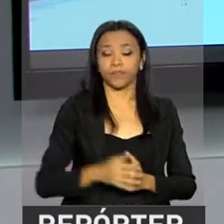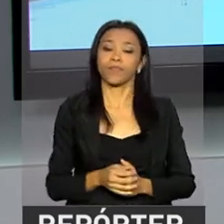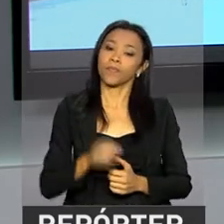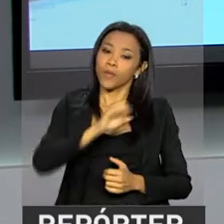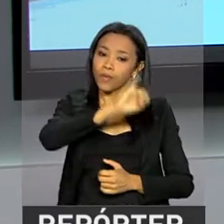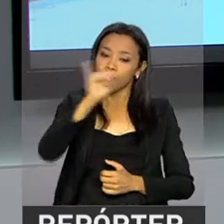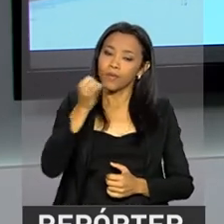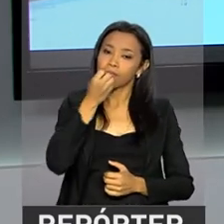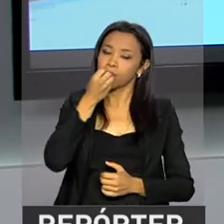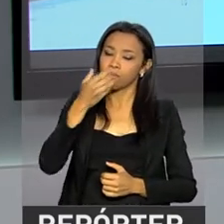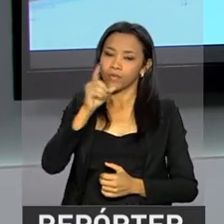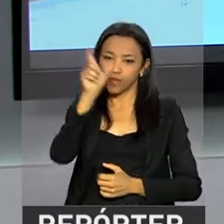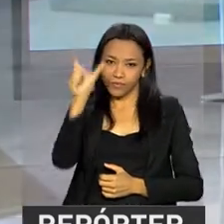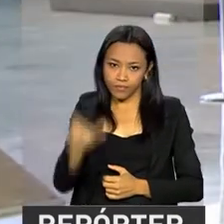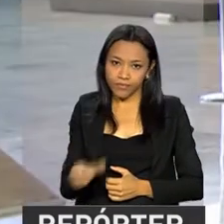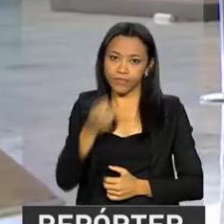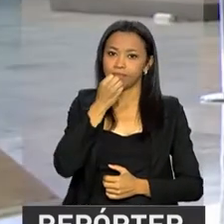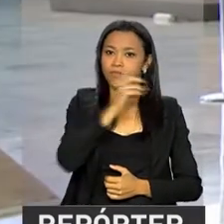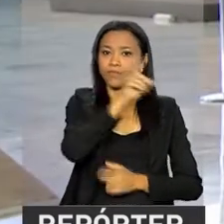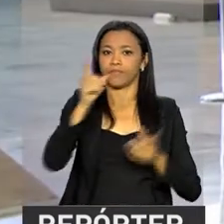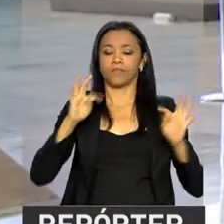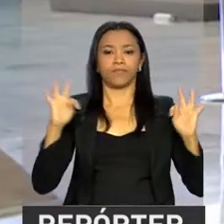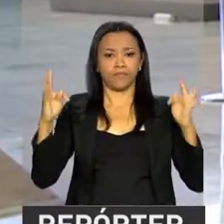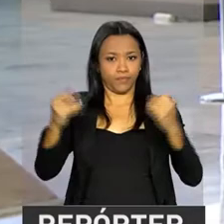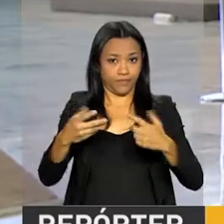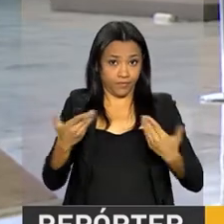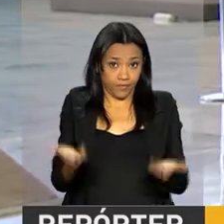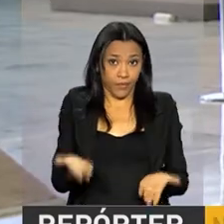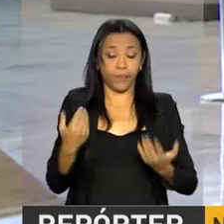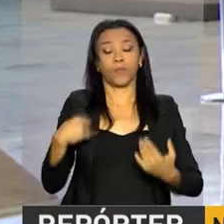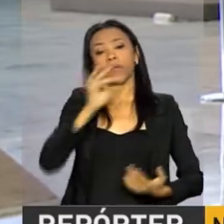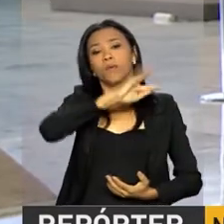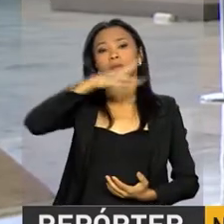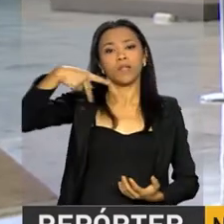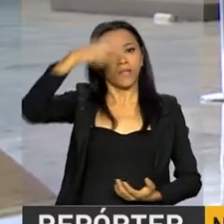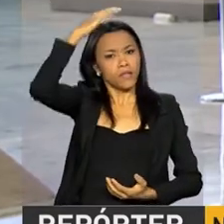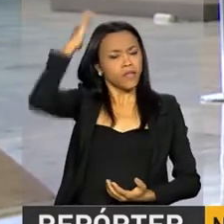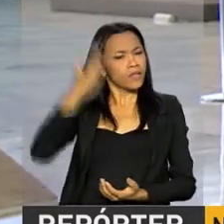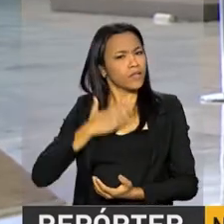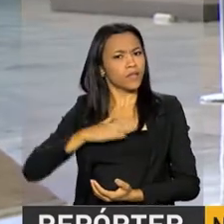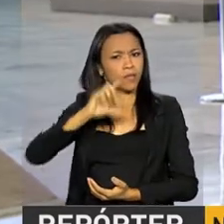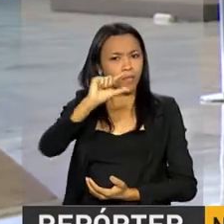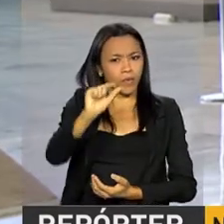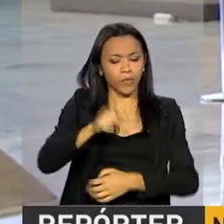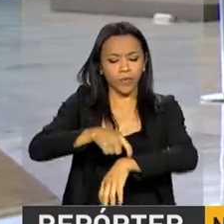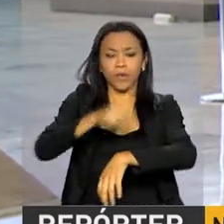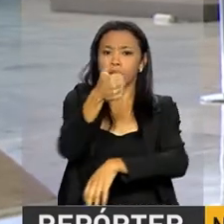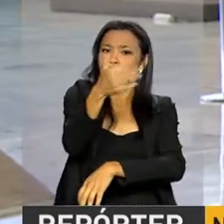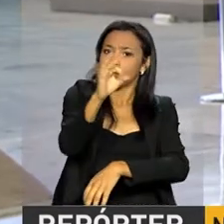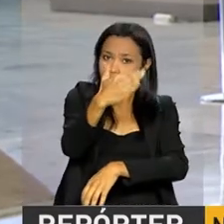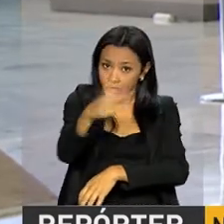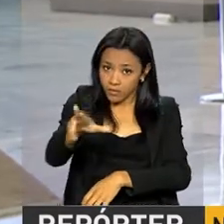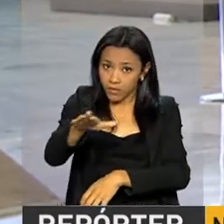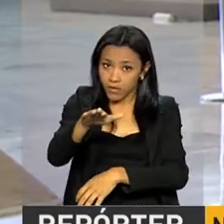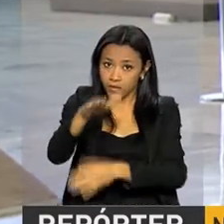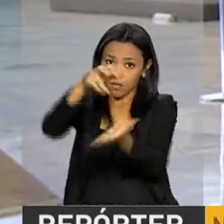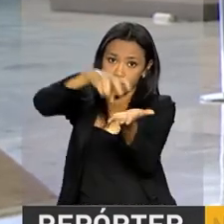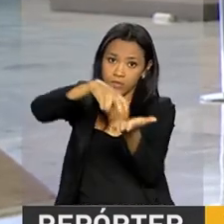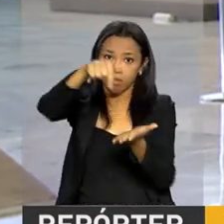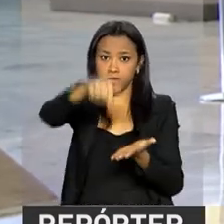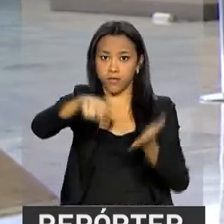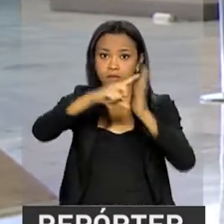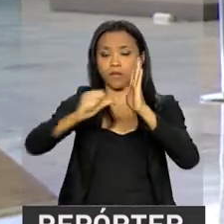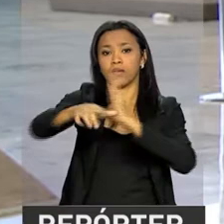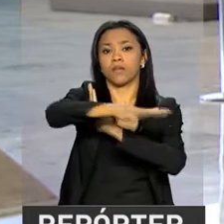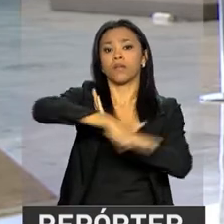Bom dia mais uma vez para você. Bom dia a todos. Olha, Carol, o presidente Michel Temer recebe daqui a pouco, às 10h30 da manhã, aqui no Palácio do Planalto,